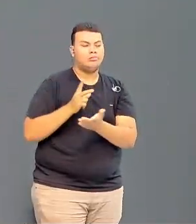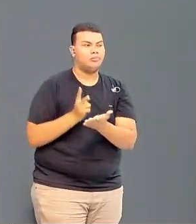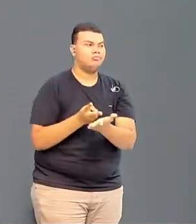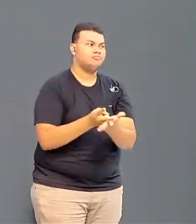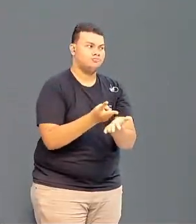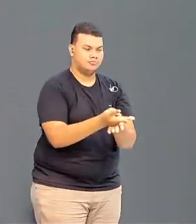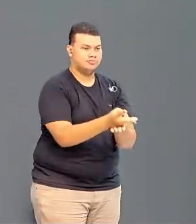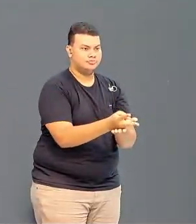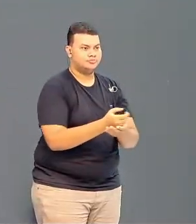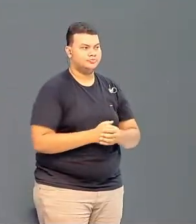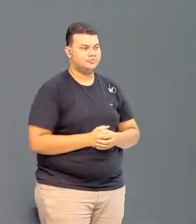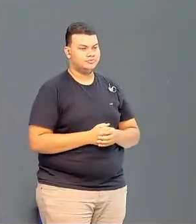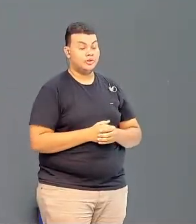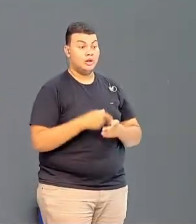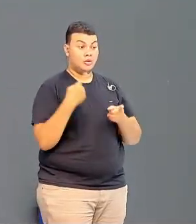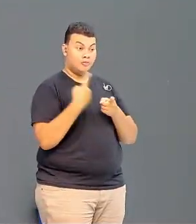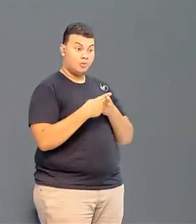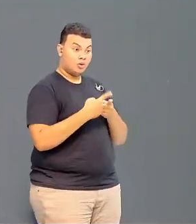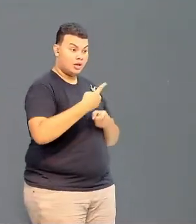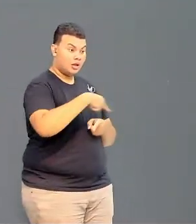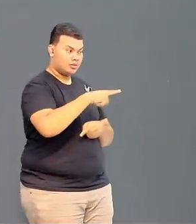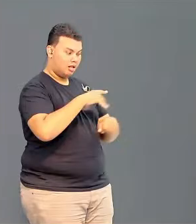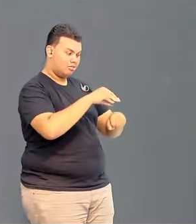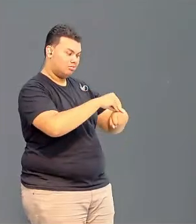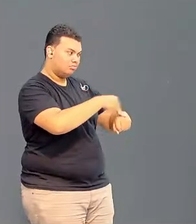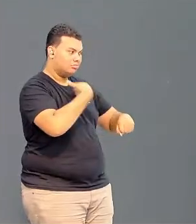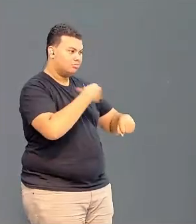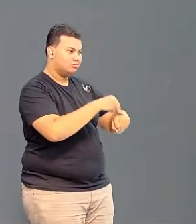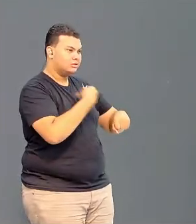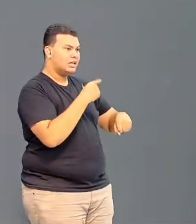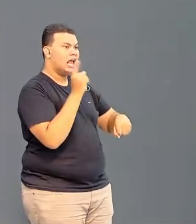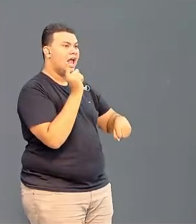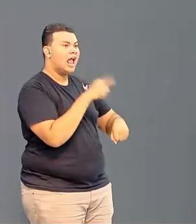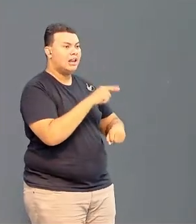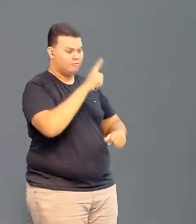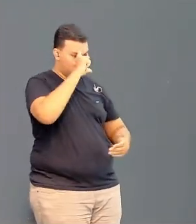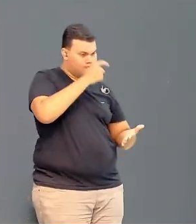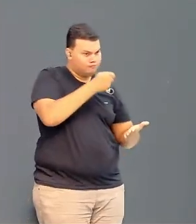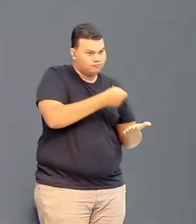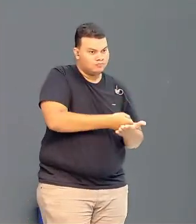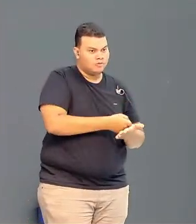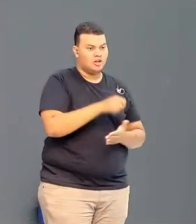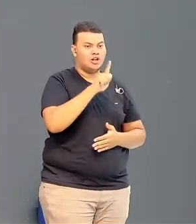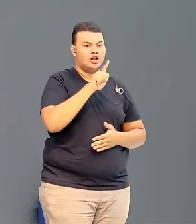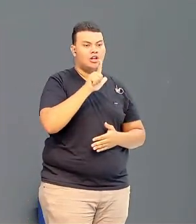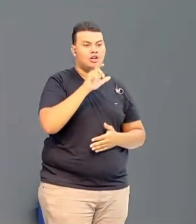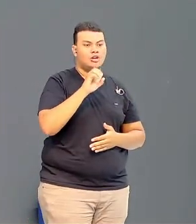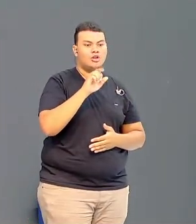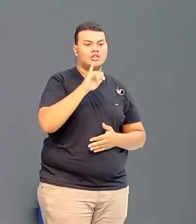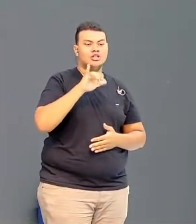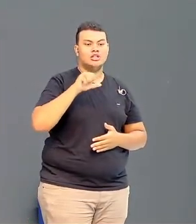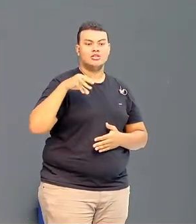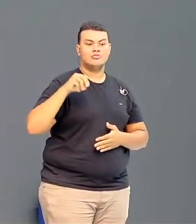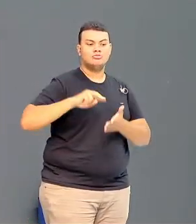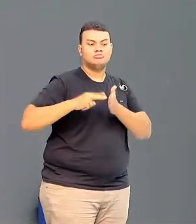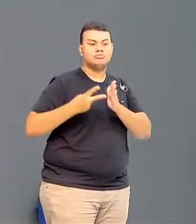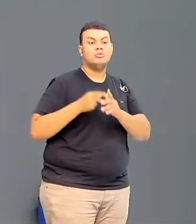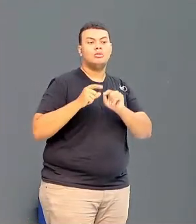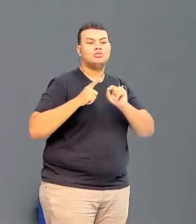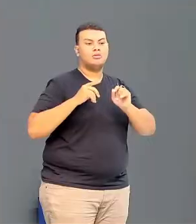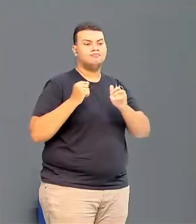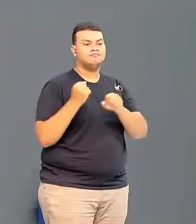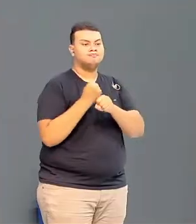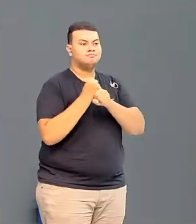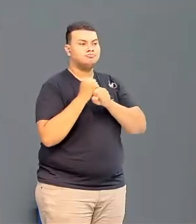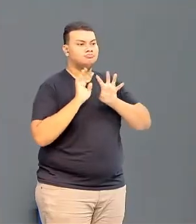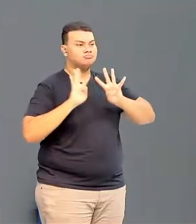perpétuos, porque são argumentos, são logismos, são decretos, e criam o quê?